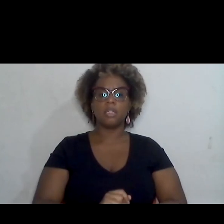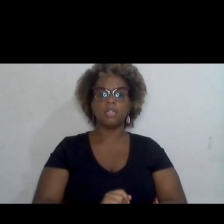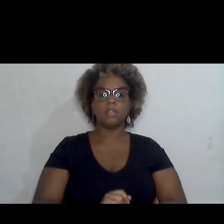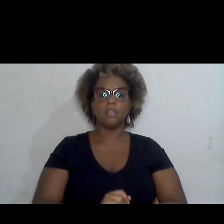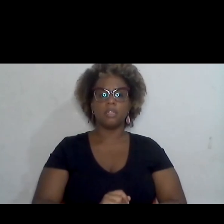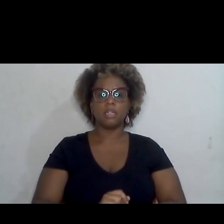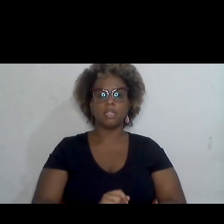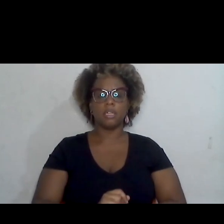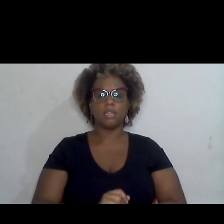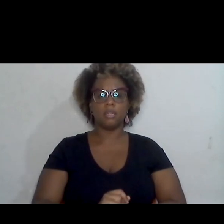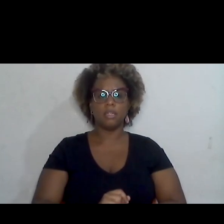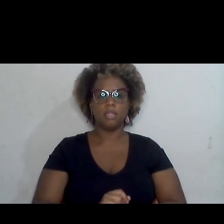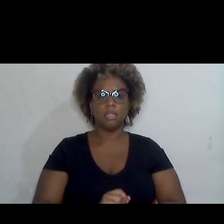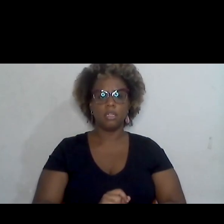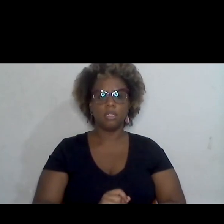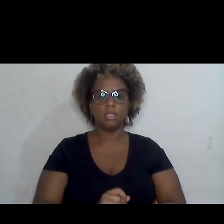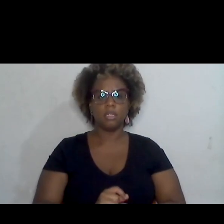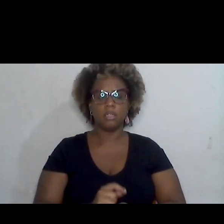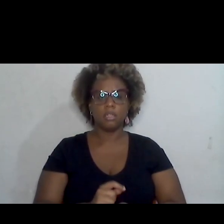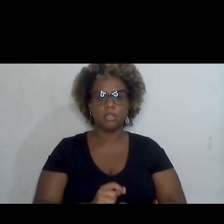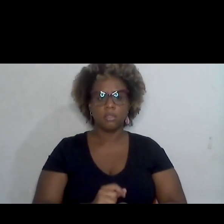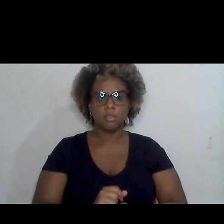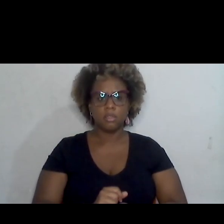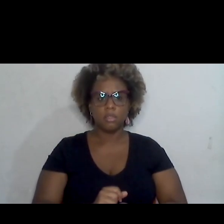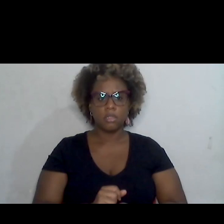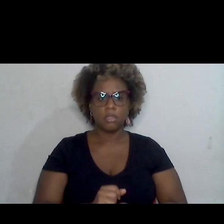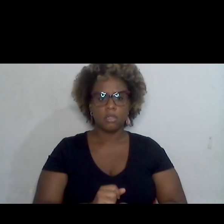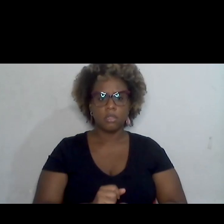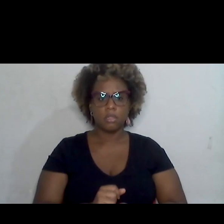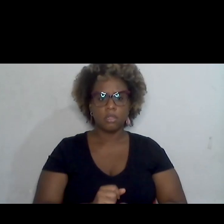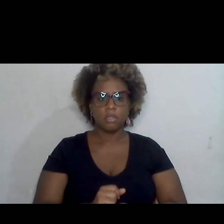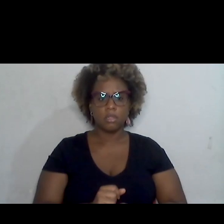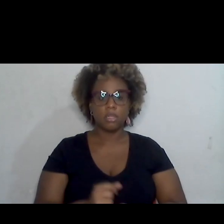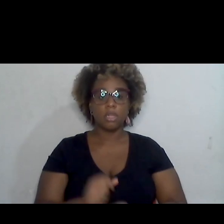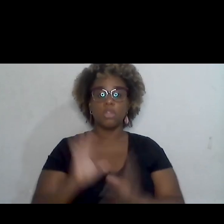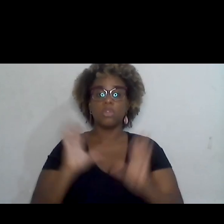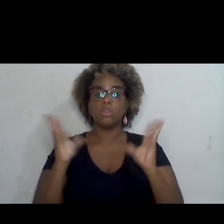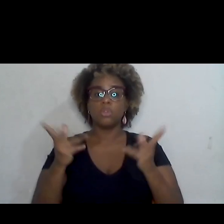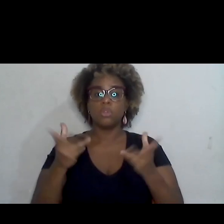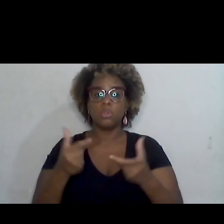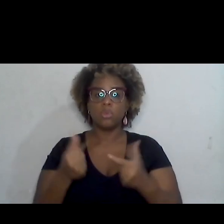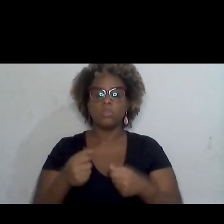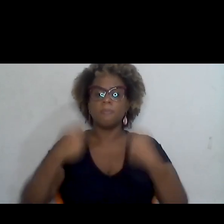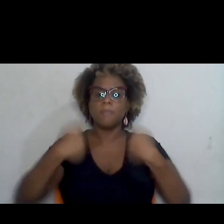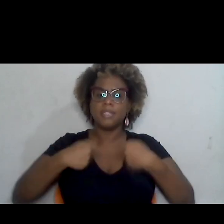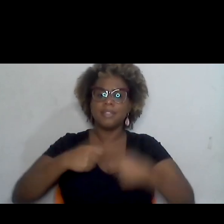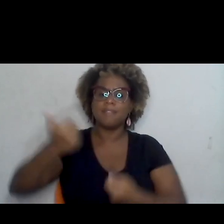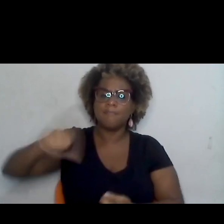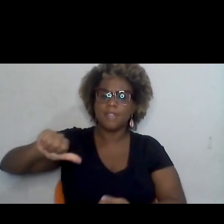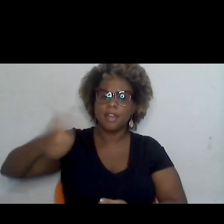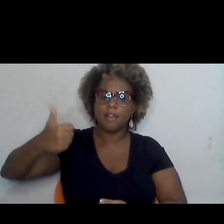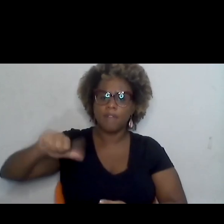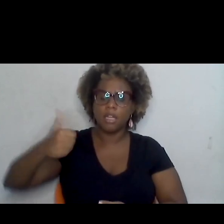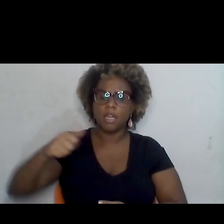fazer reuniões, de fazer os encaminhamentos para a reavaliação do plano, como todos os planos precisam ser reavaliados, este também,